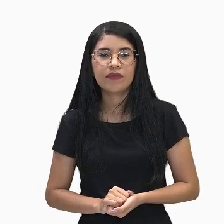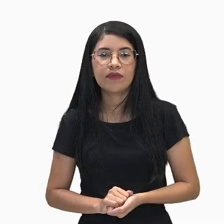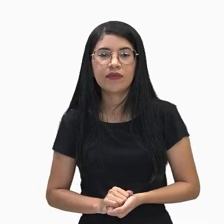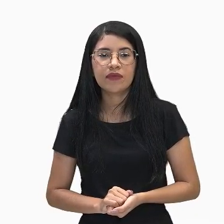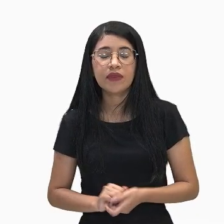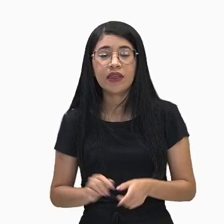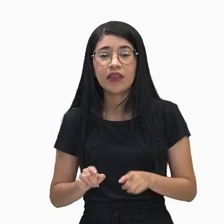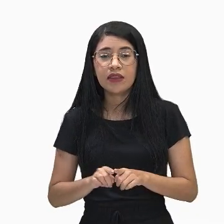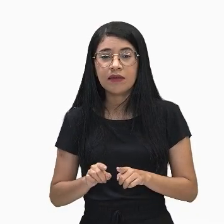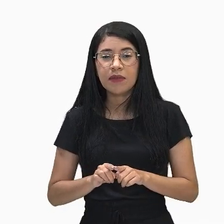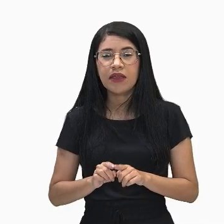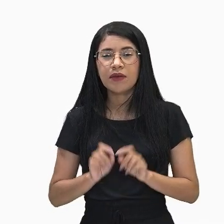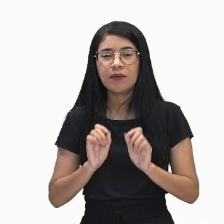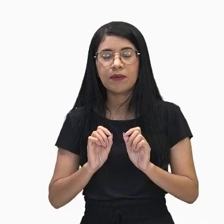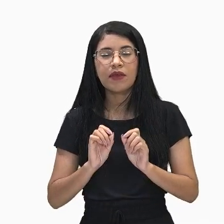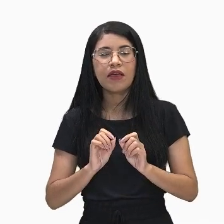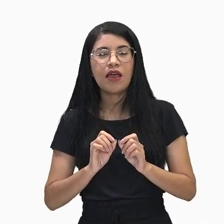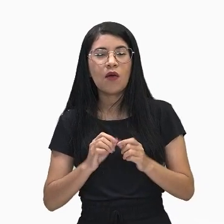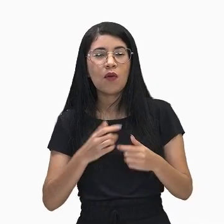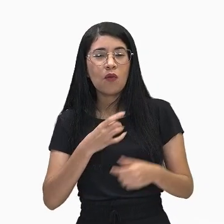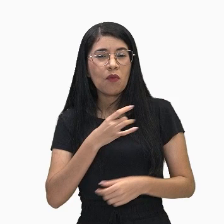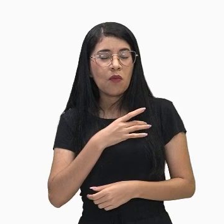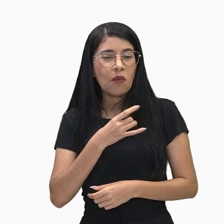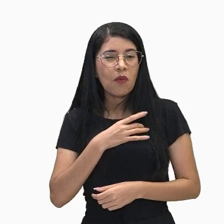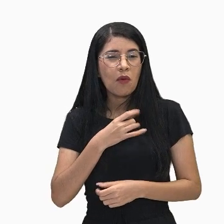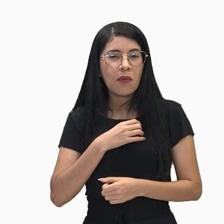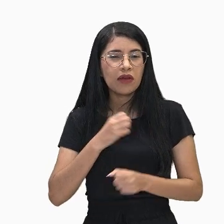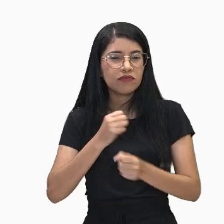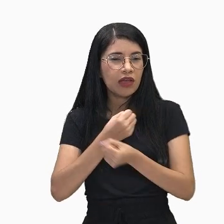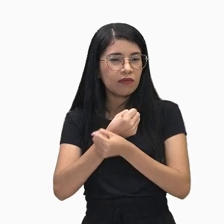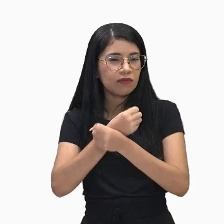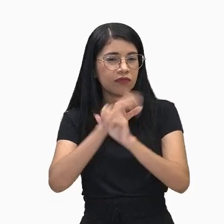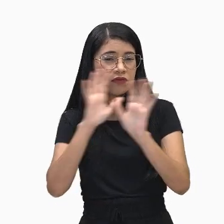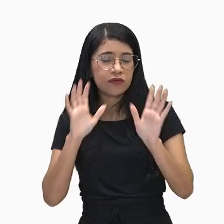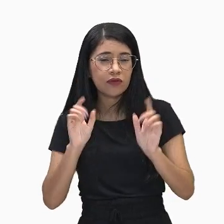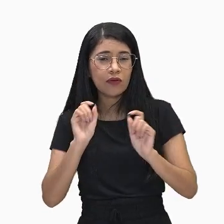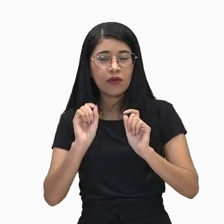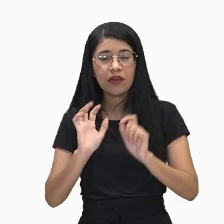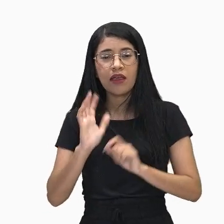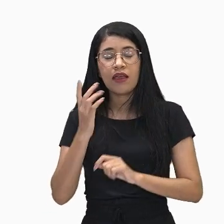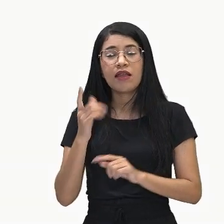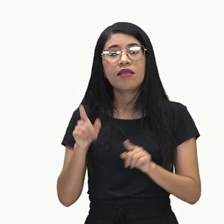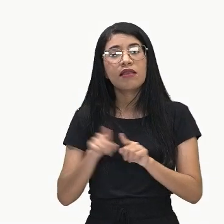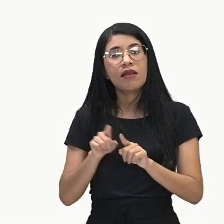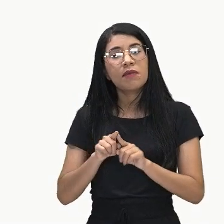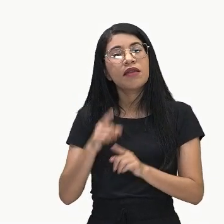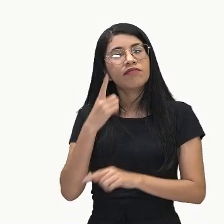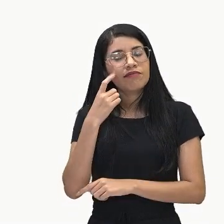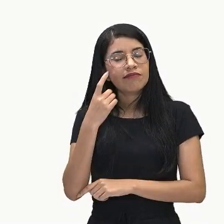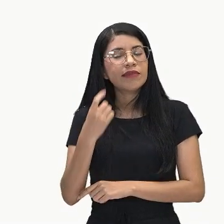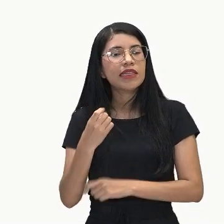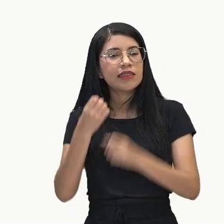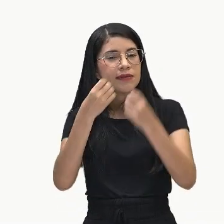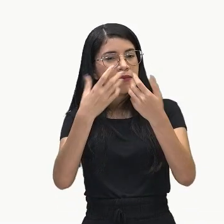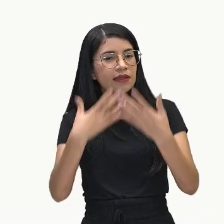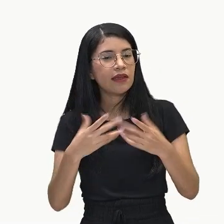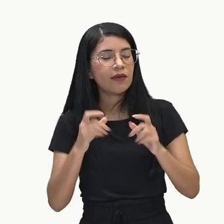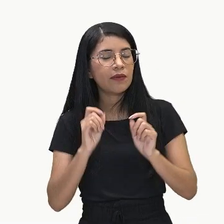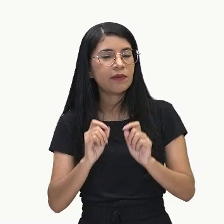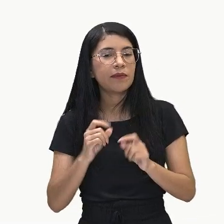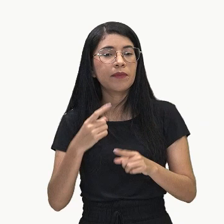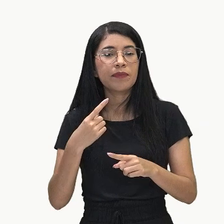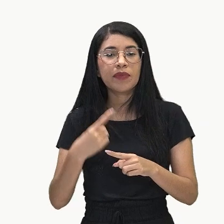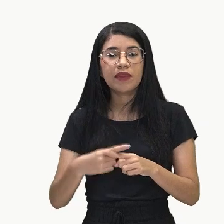a questão do terror nuclear, galera. E é justamente isso que é interessante a gente citar para vocês. Justamente